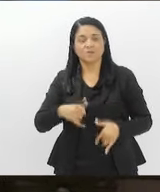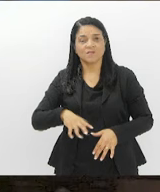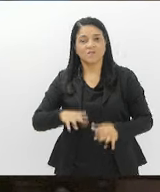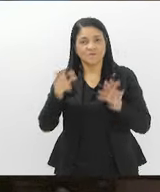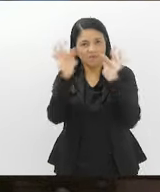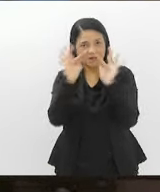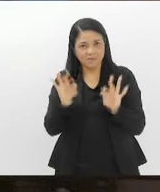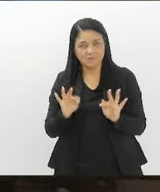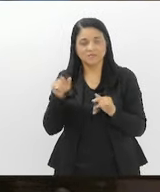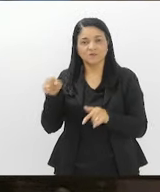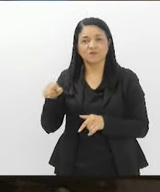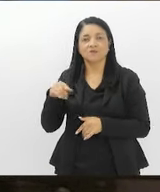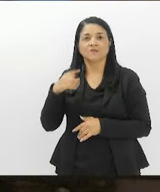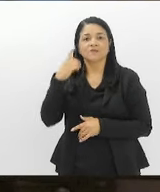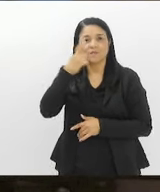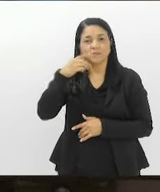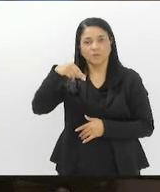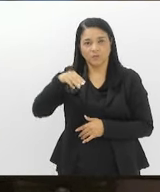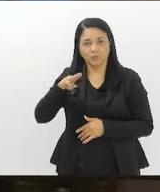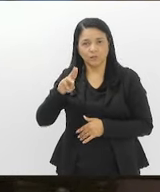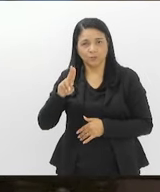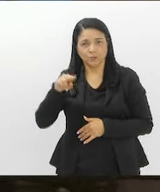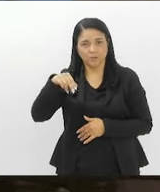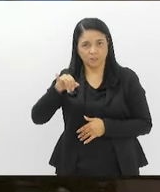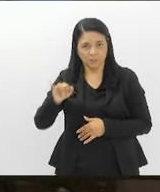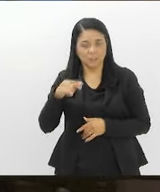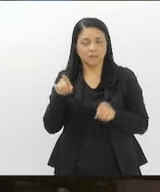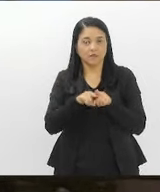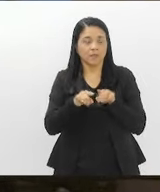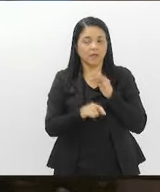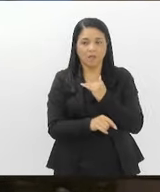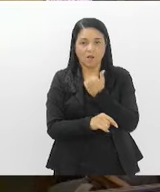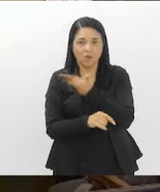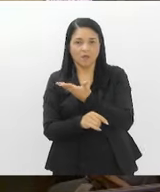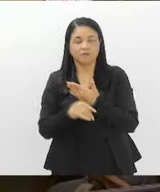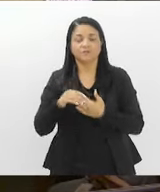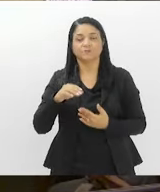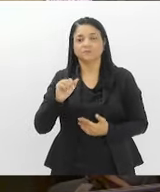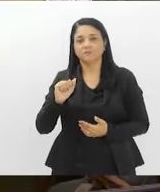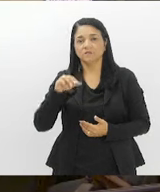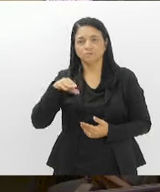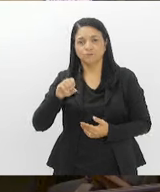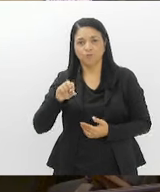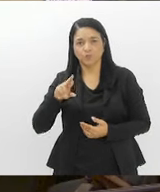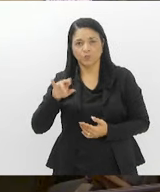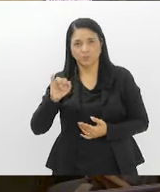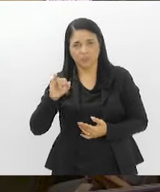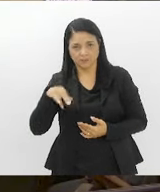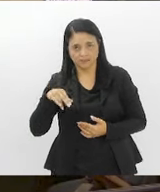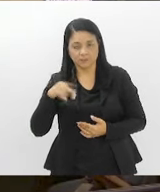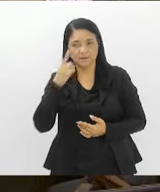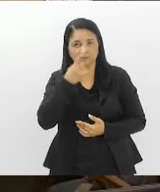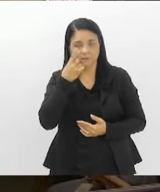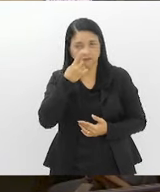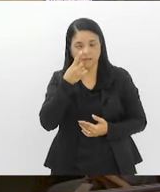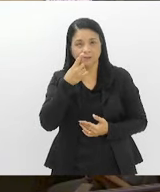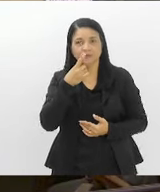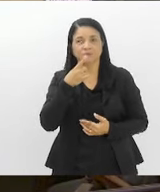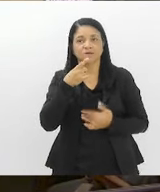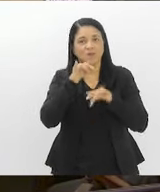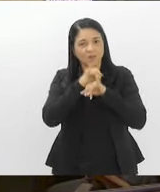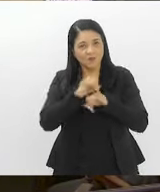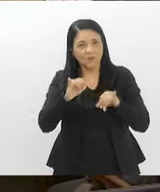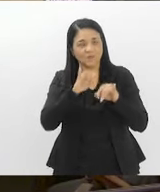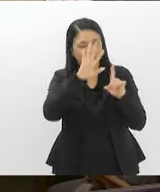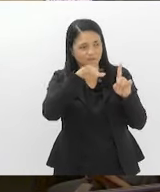Fico muito feliz também ao lado do deputado Rodrigo Amorim, que já havia, e eu vou anunciar em breve aqui, lhe homenageado